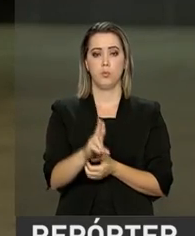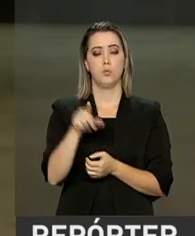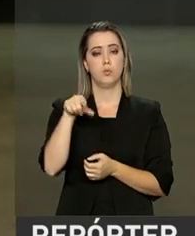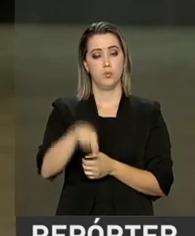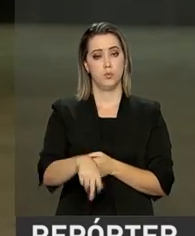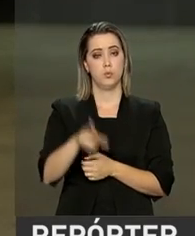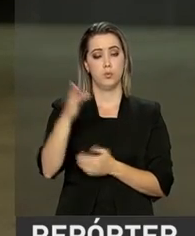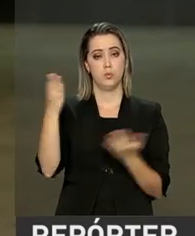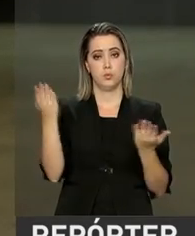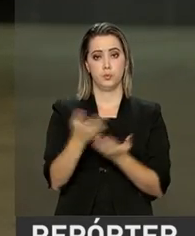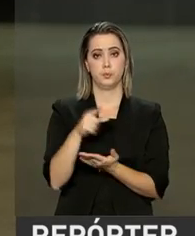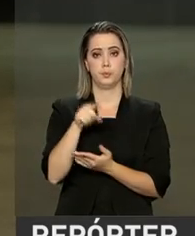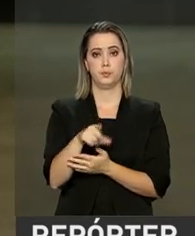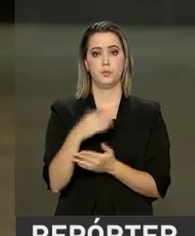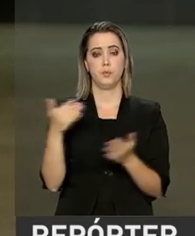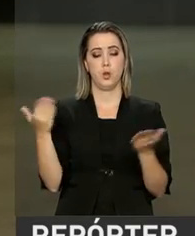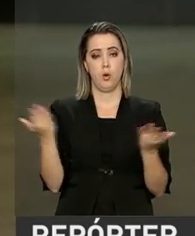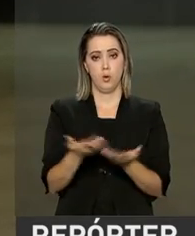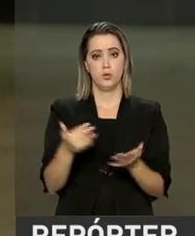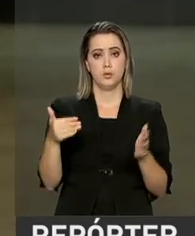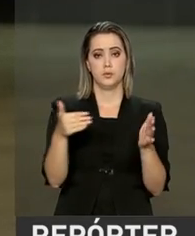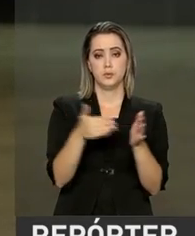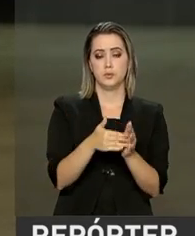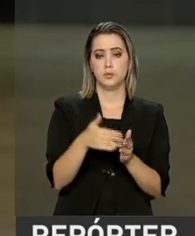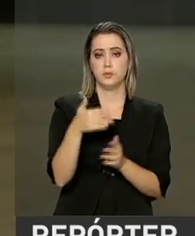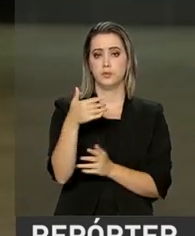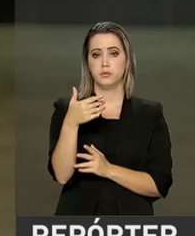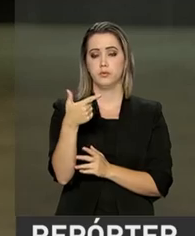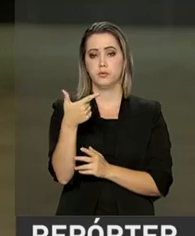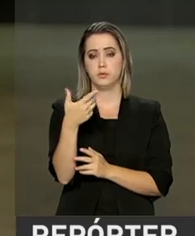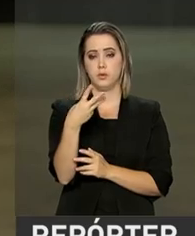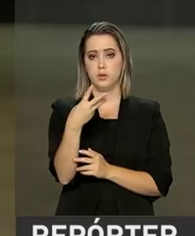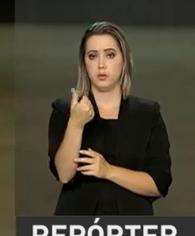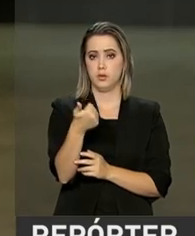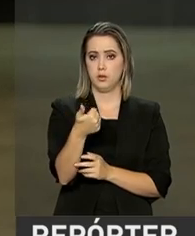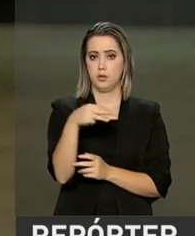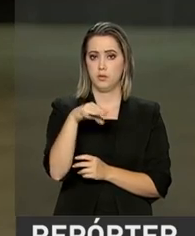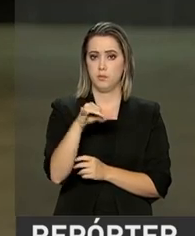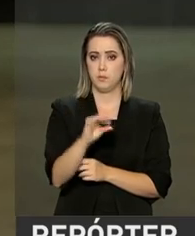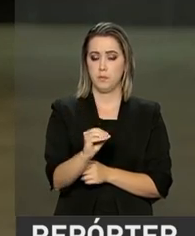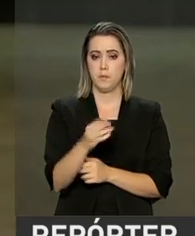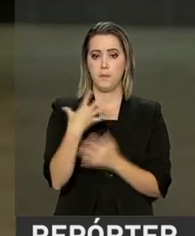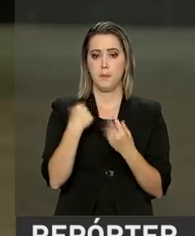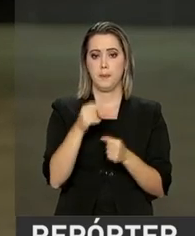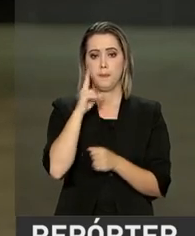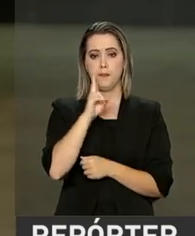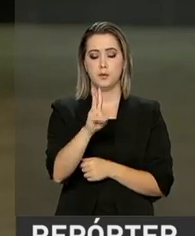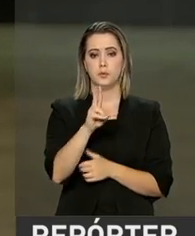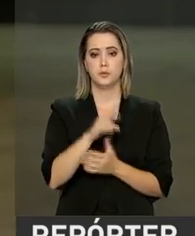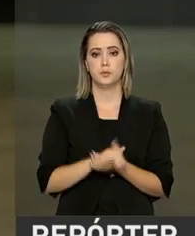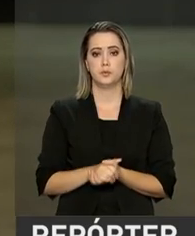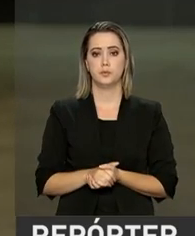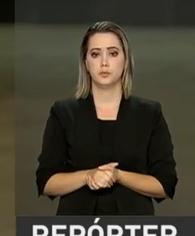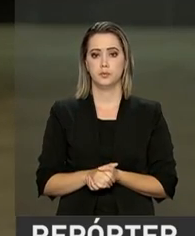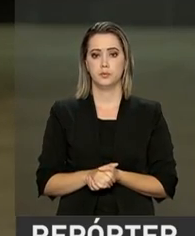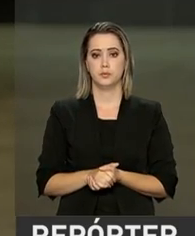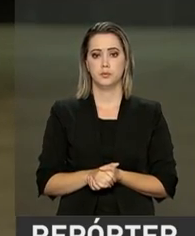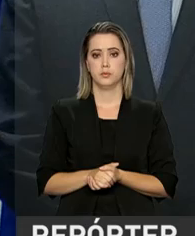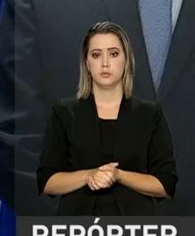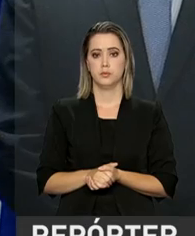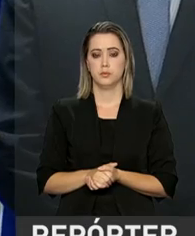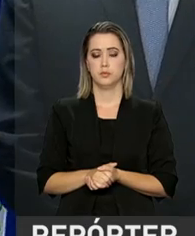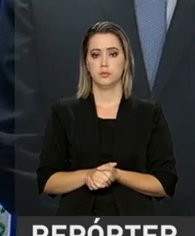Oficial da União e vale de hoje até o próximo dia 31 de Maio vamos ver a declaração do